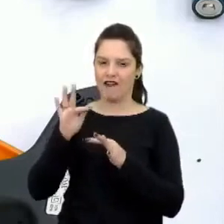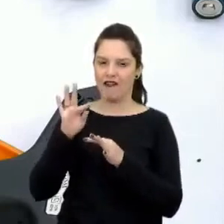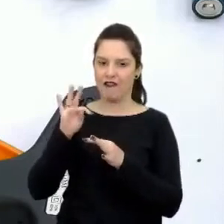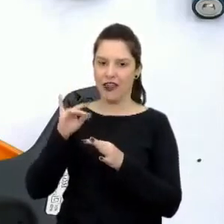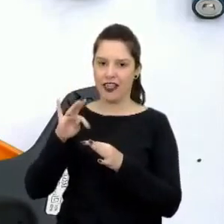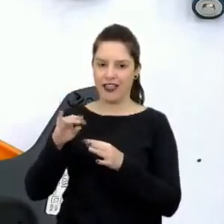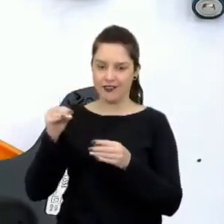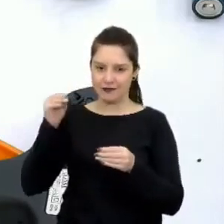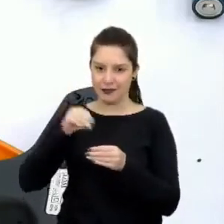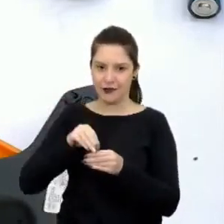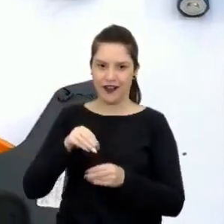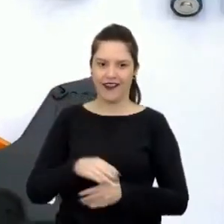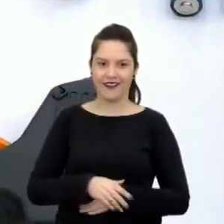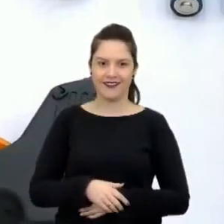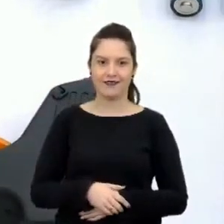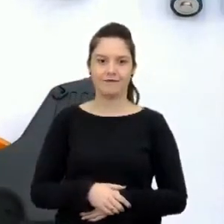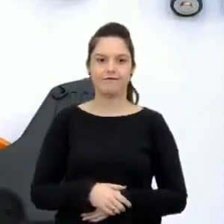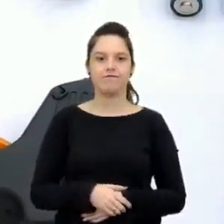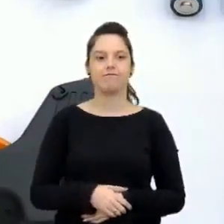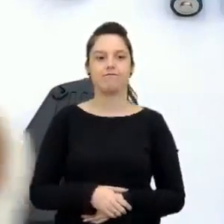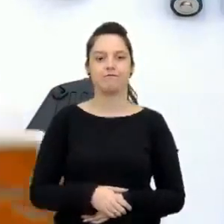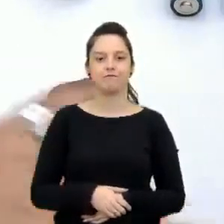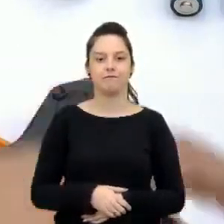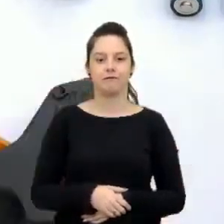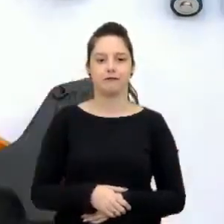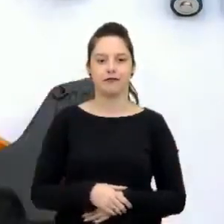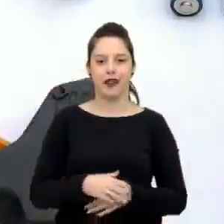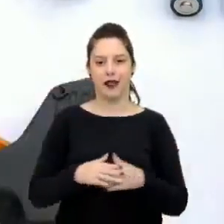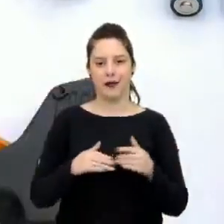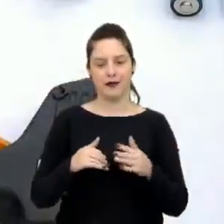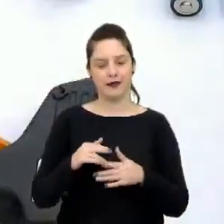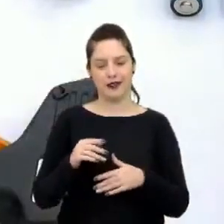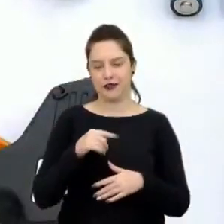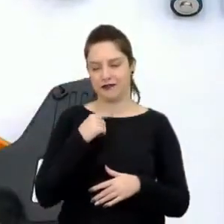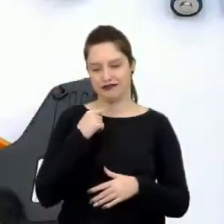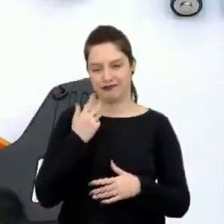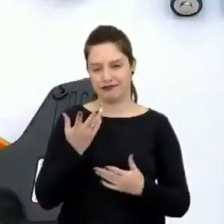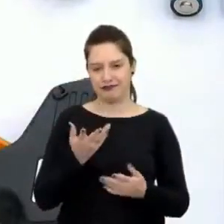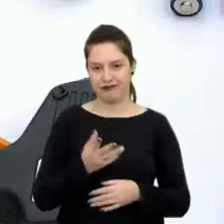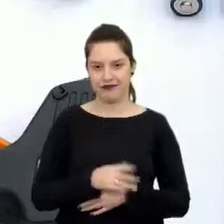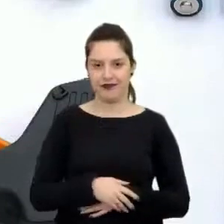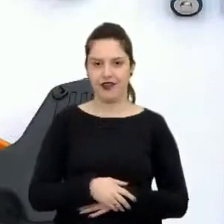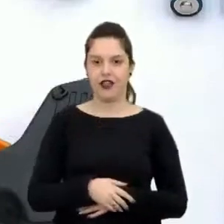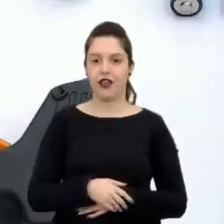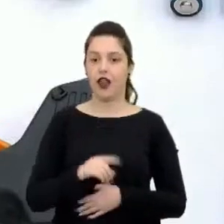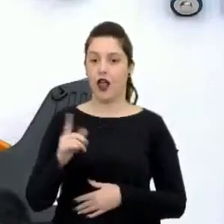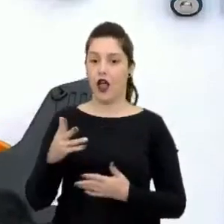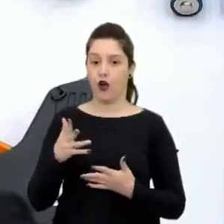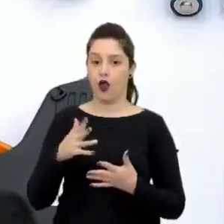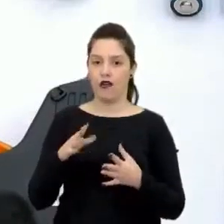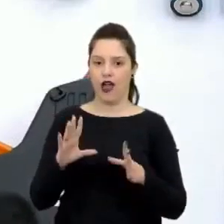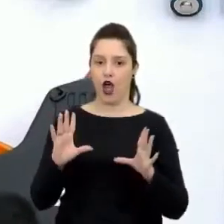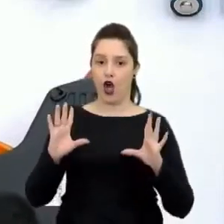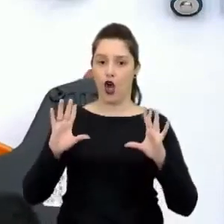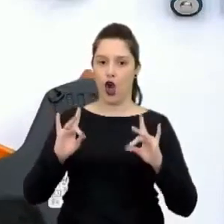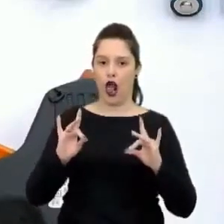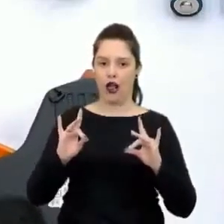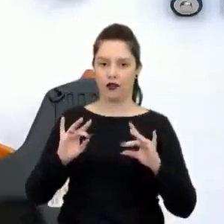Eu sou uma pessoa que tem muitas habilidades manuais. Rainha do artesanato. E aí, você vai colar essa